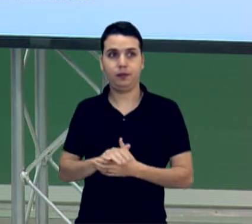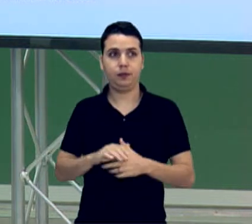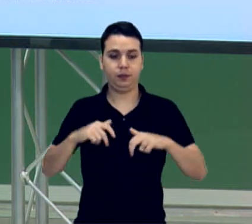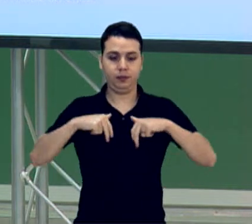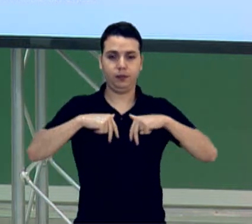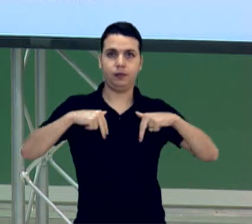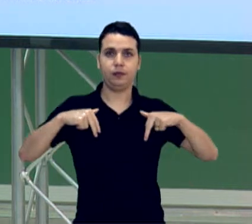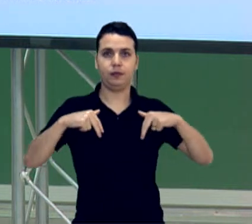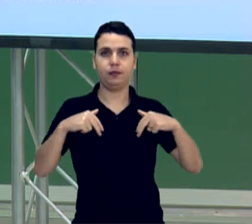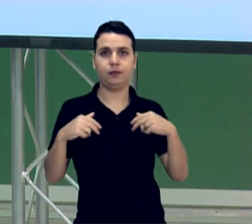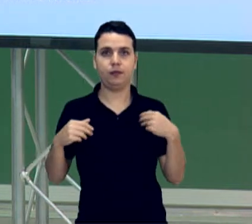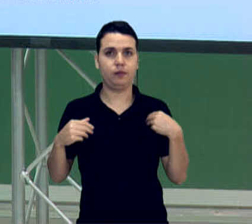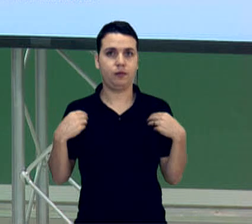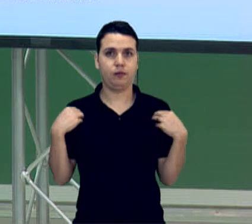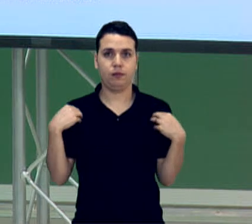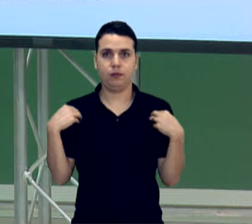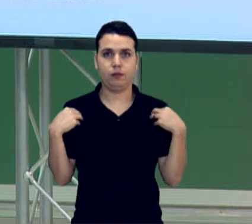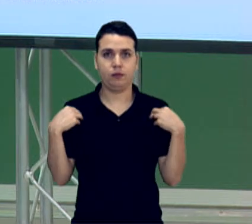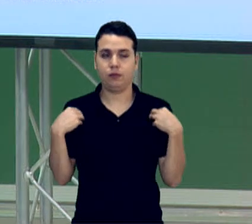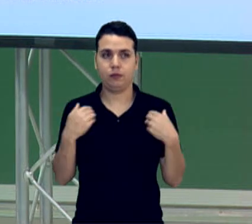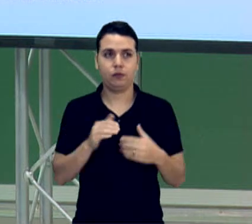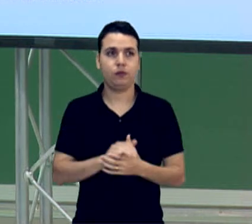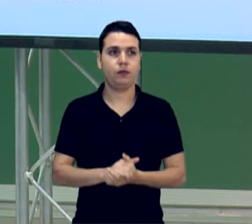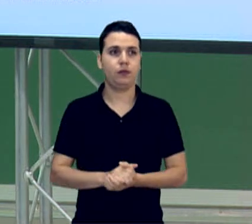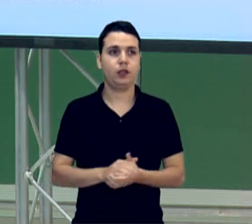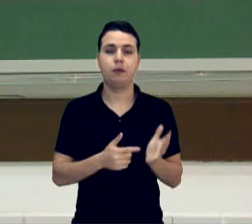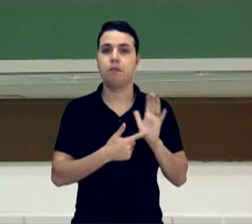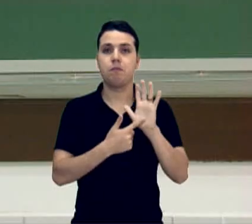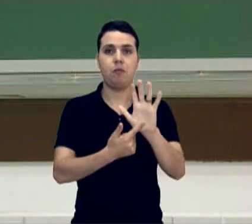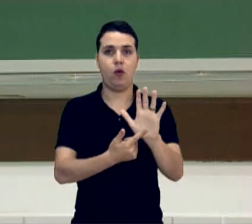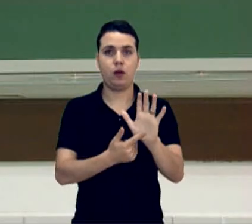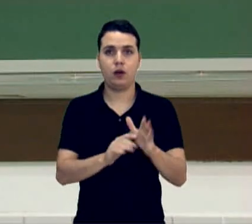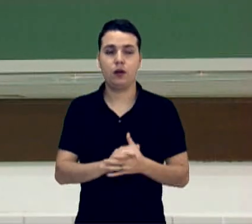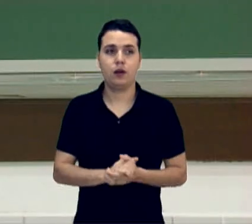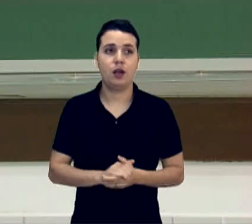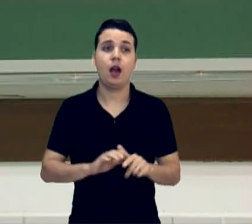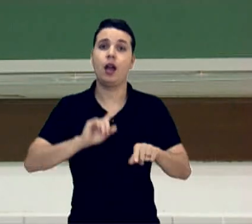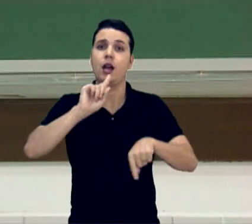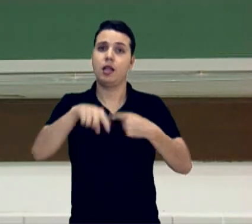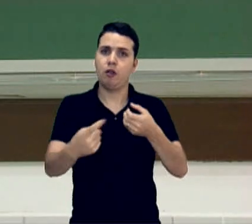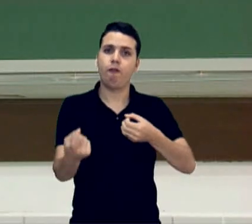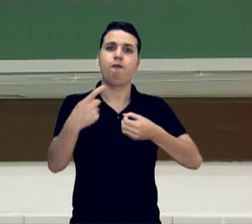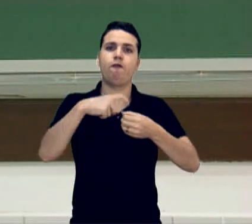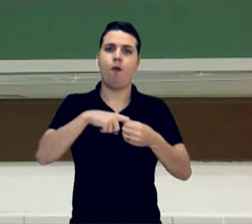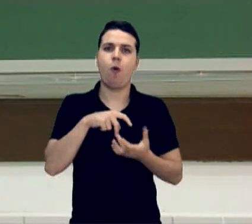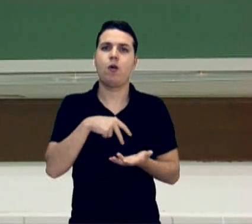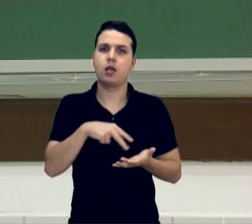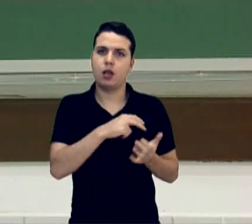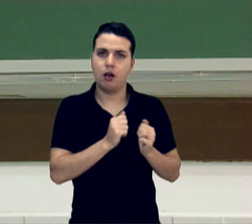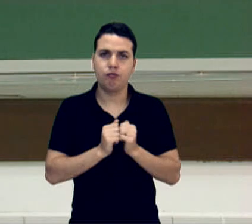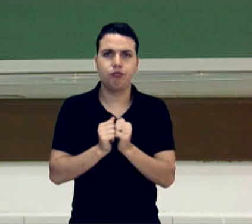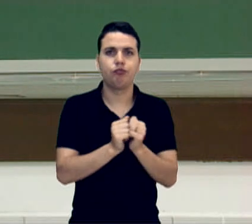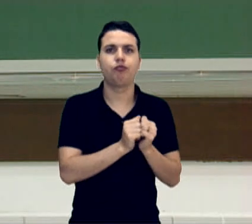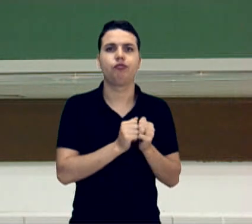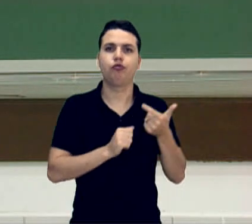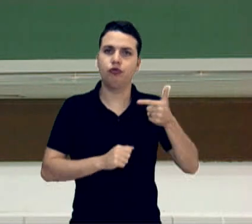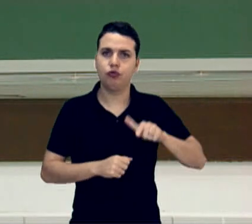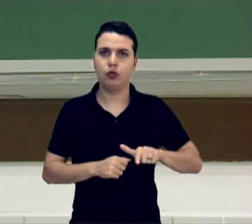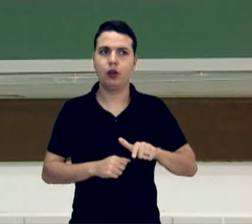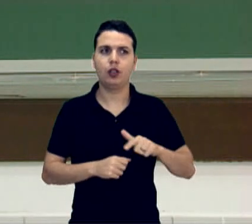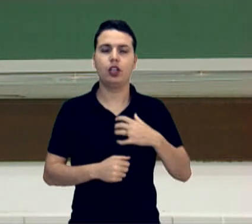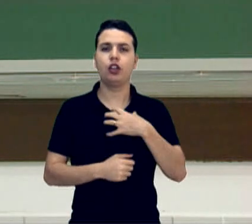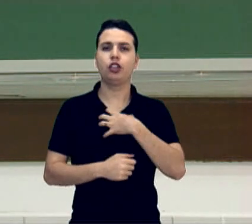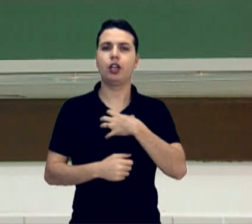seus movimentos, a sua exibição e depois voltam a dançar juntos, né? Num ritmo